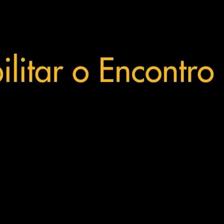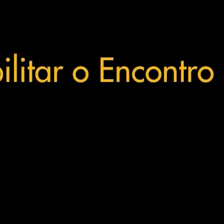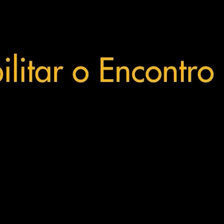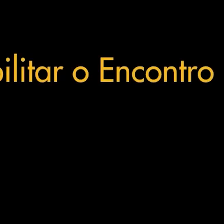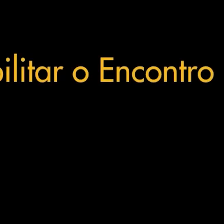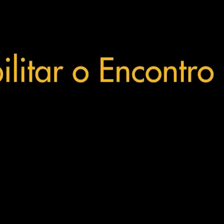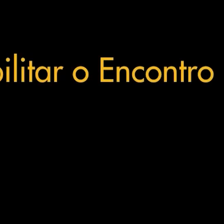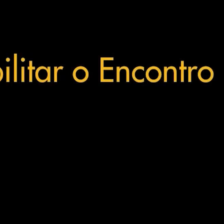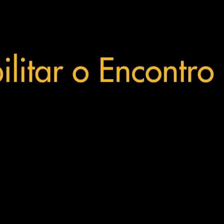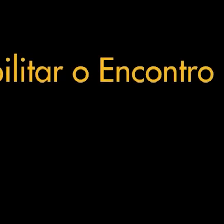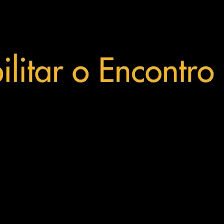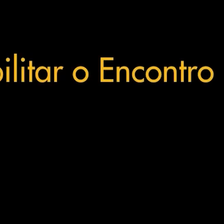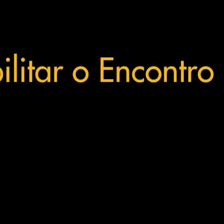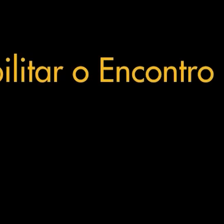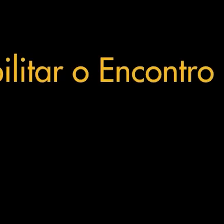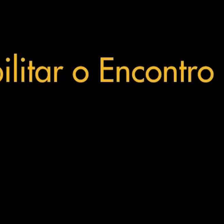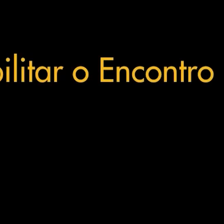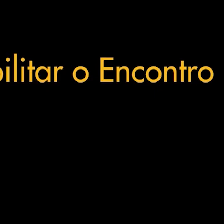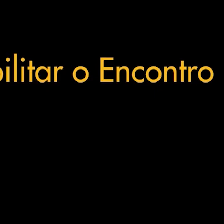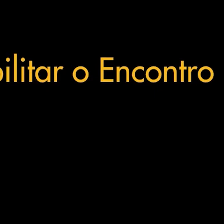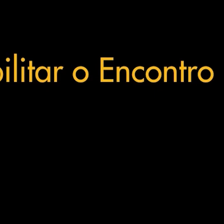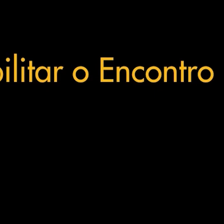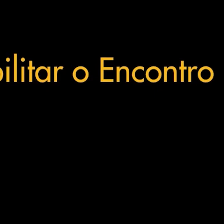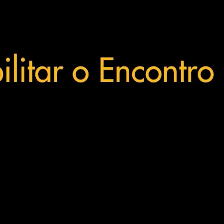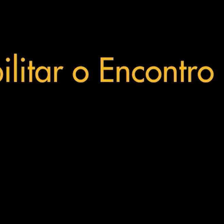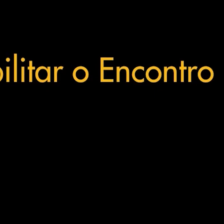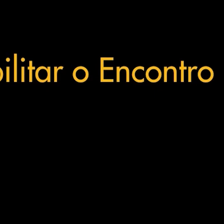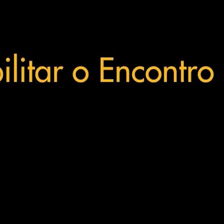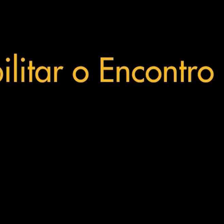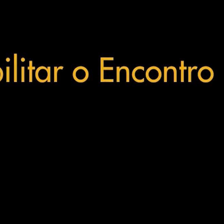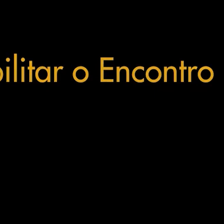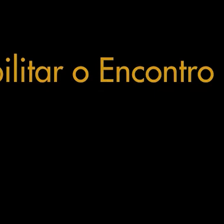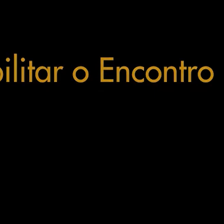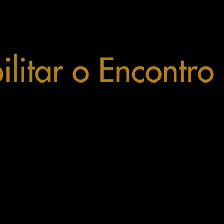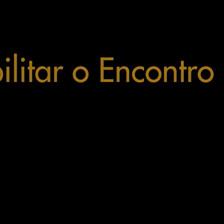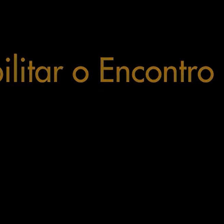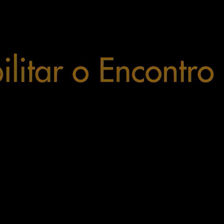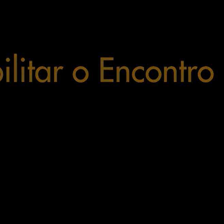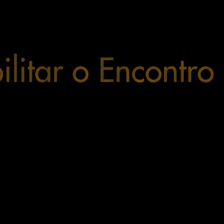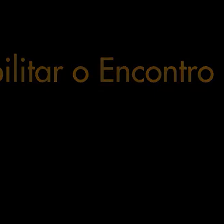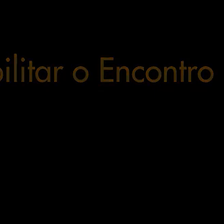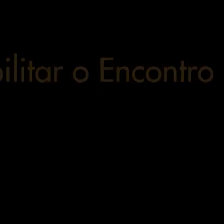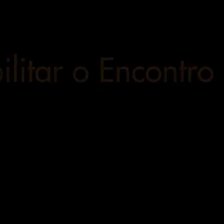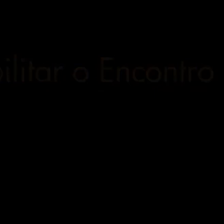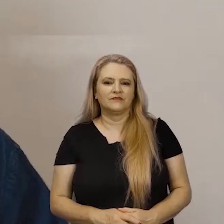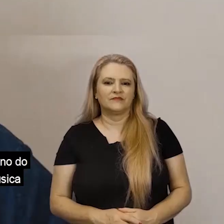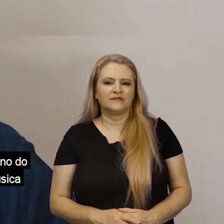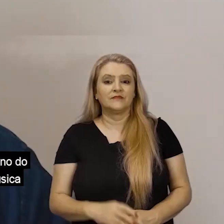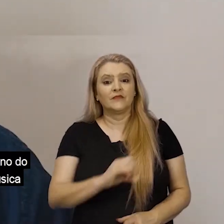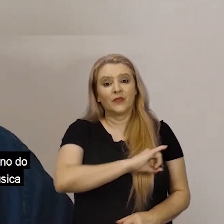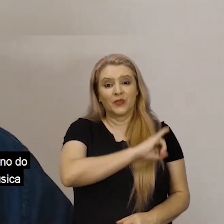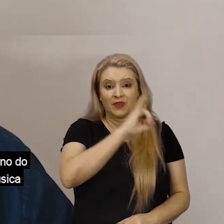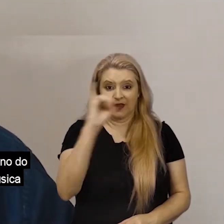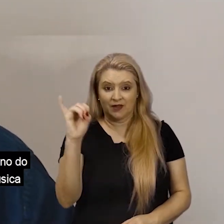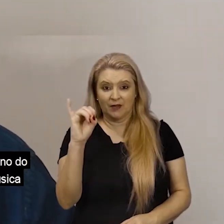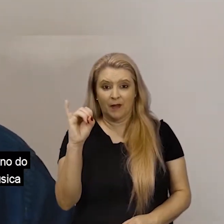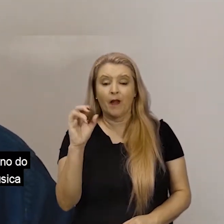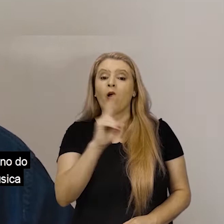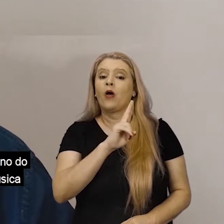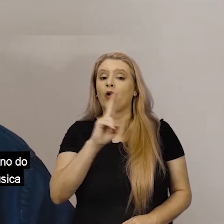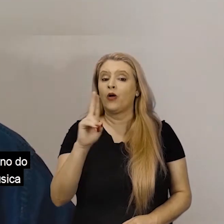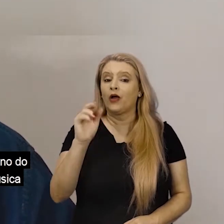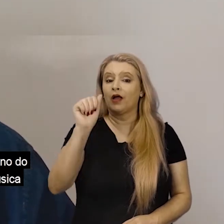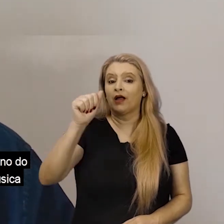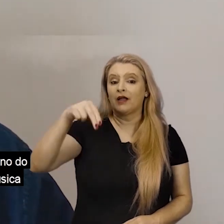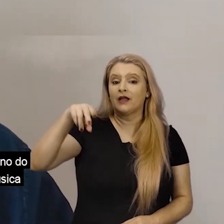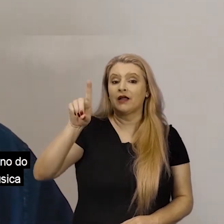Inclusão e Folia. Episódio 1. O poder do carnaval é possibilitar o encontro. Olá, eu me chamo André